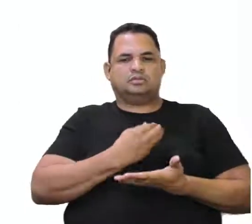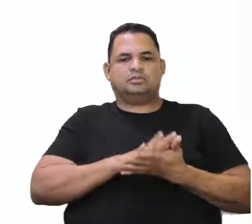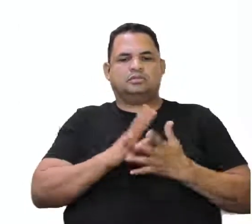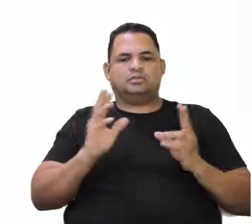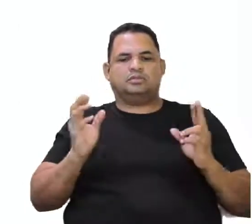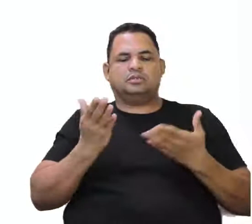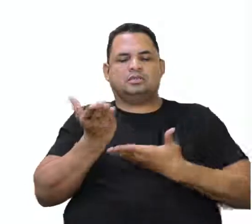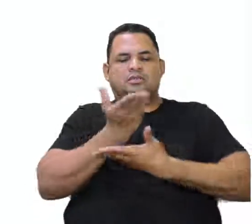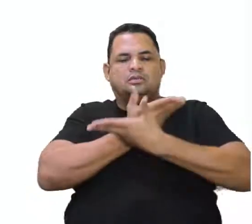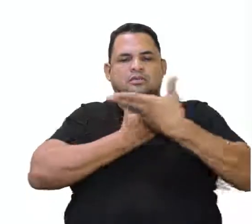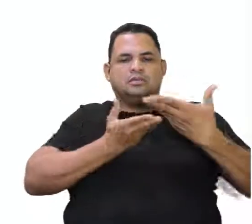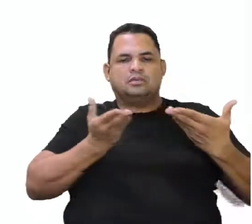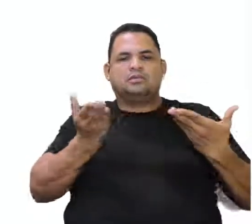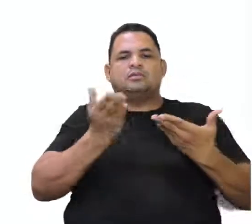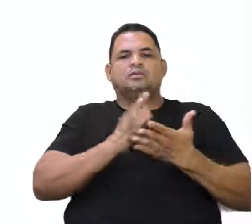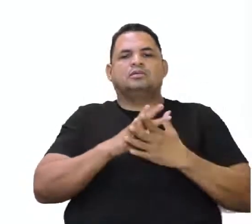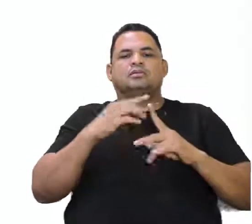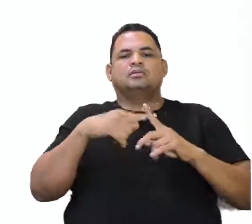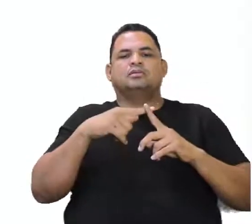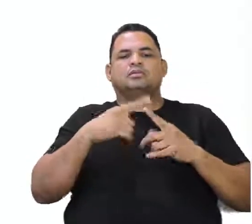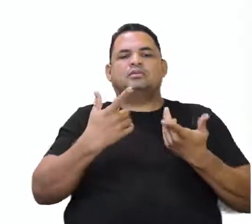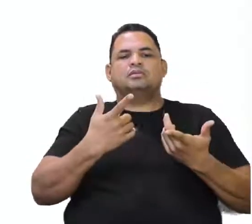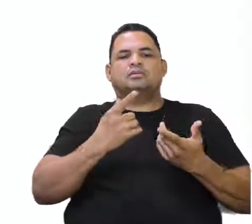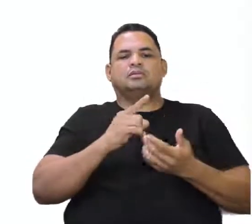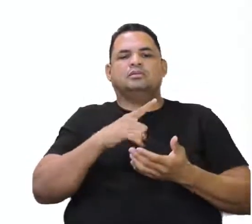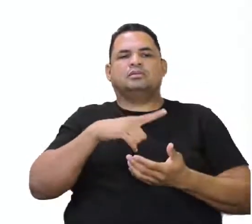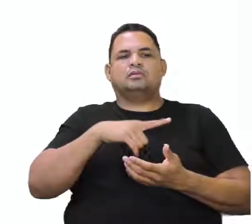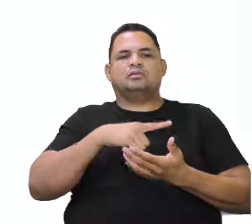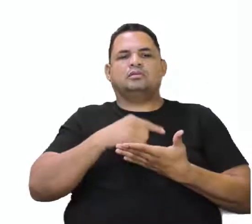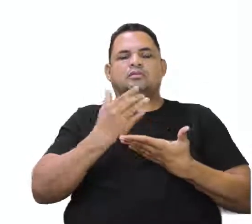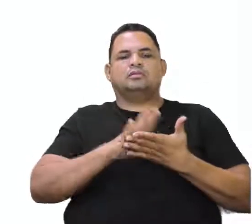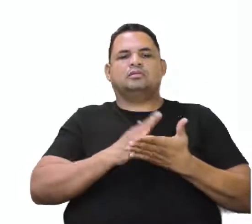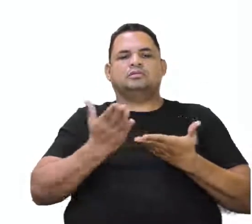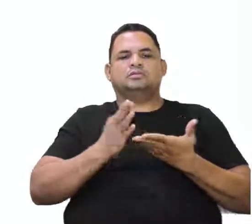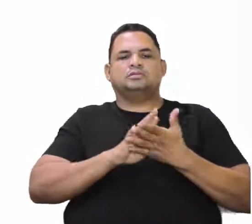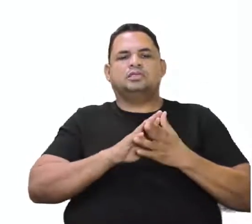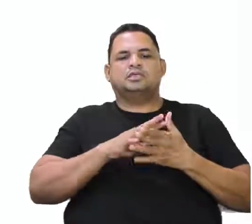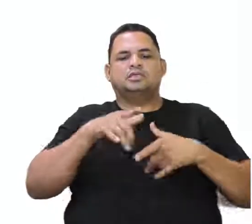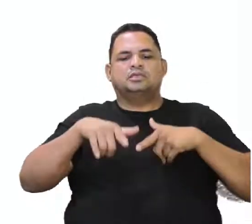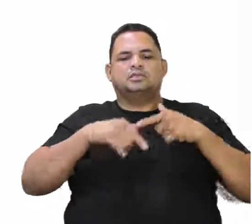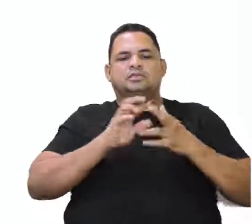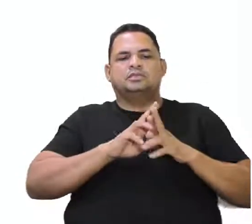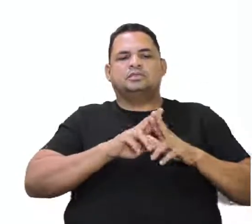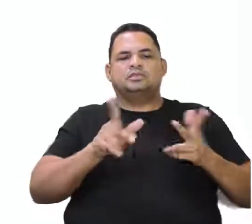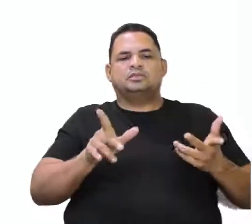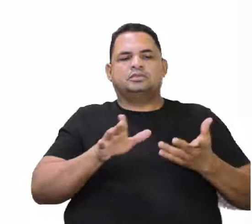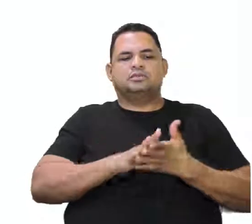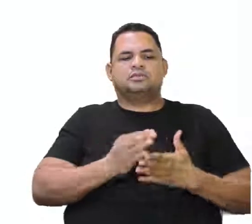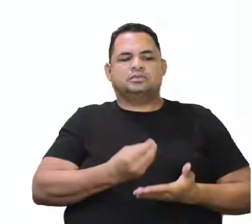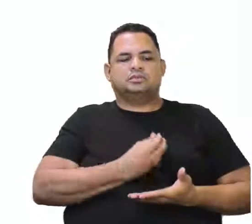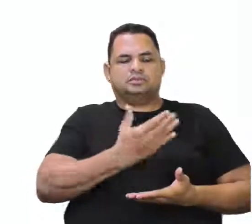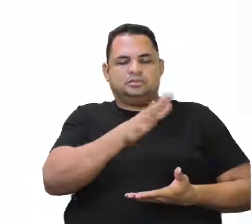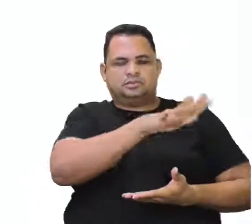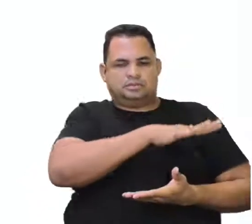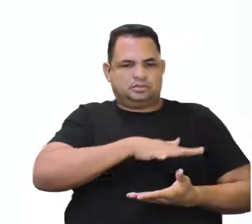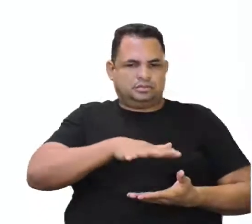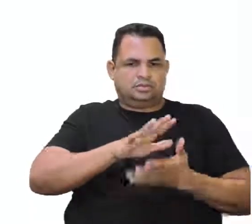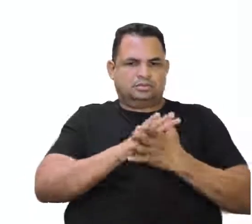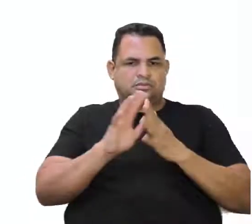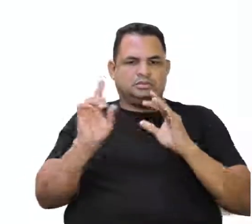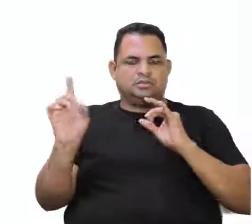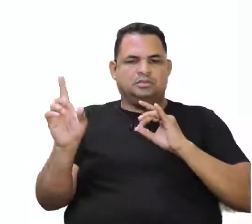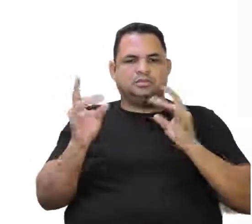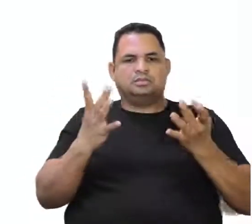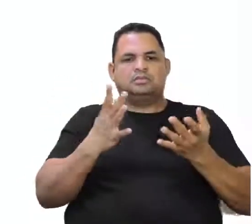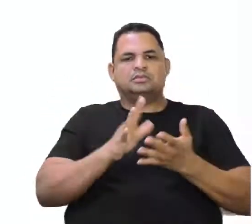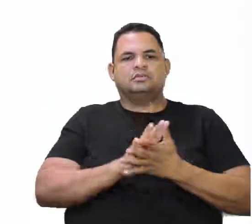em harmonia. E elas só estão em harmonia porque elas vão ter atividades distintas nesse habitat, tá? Cada